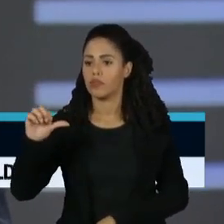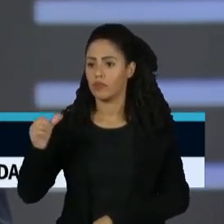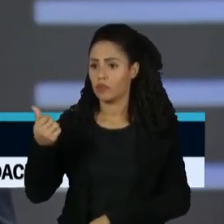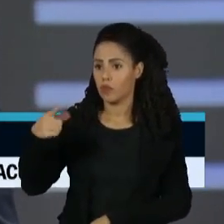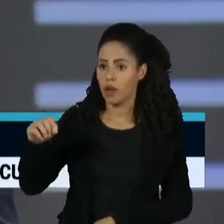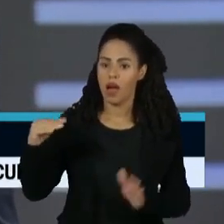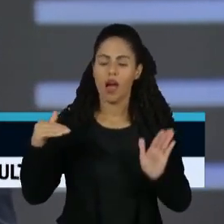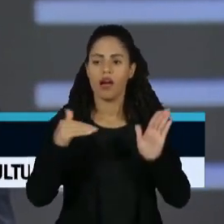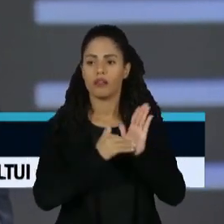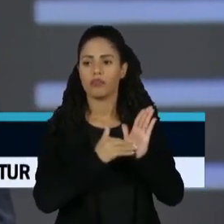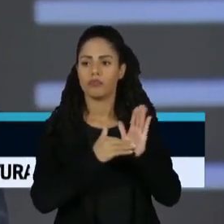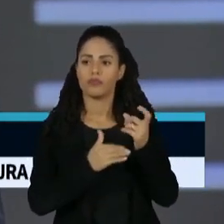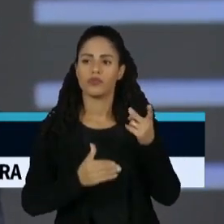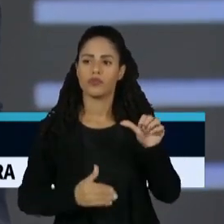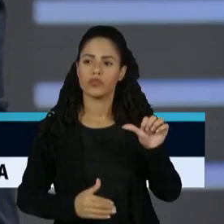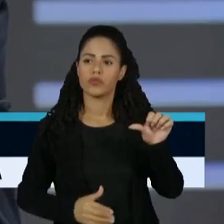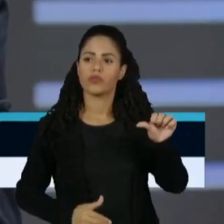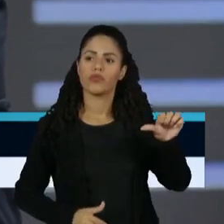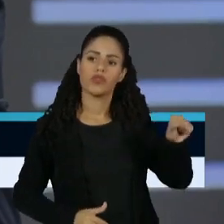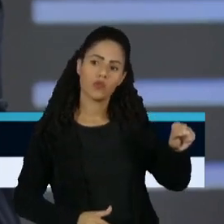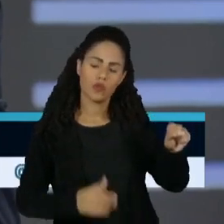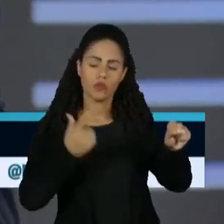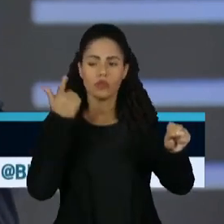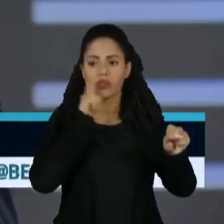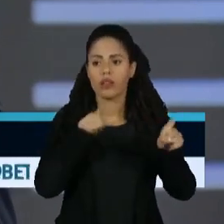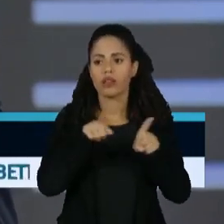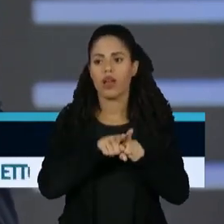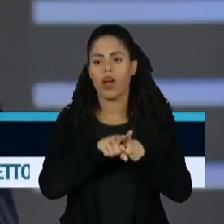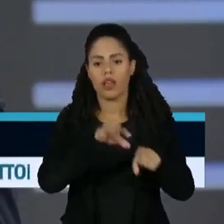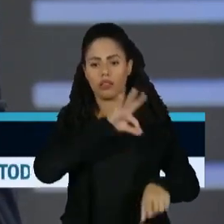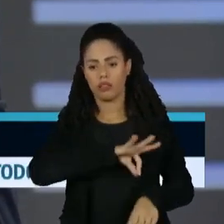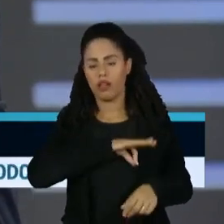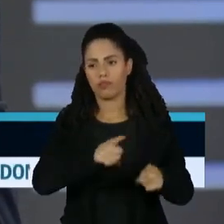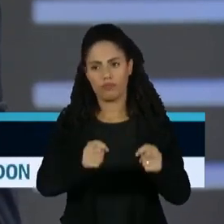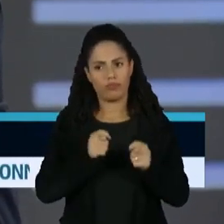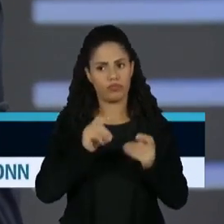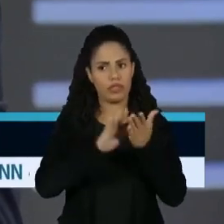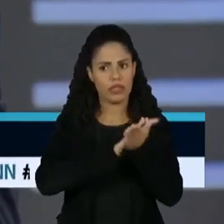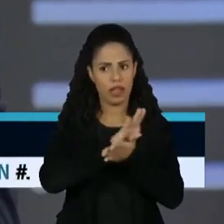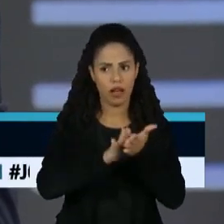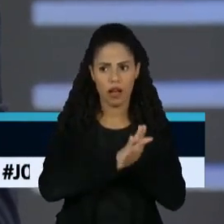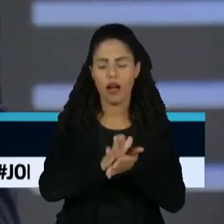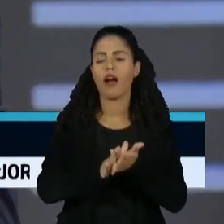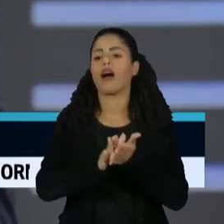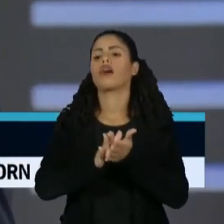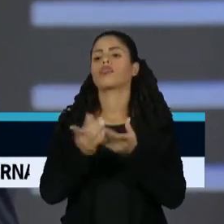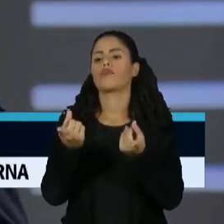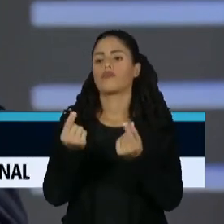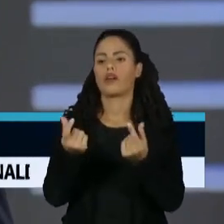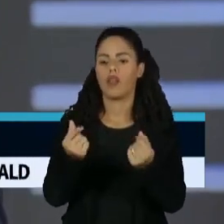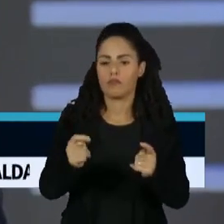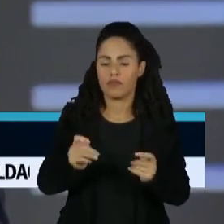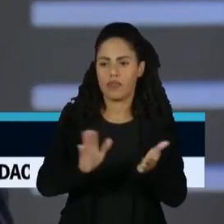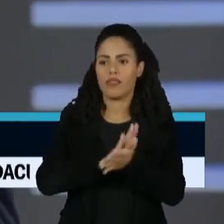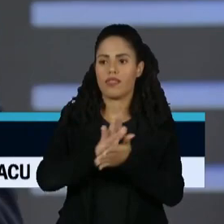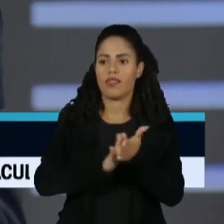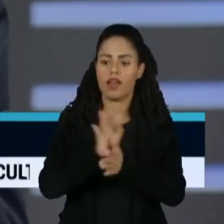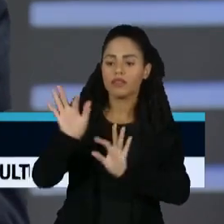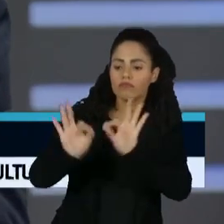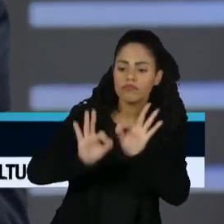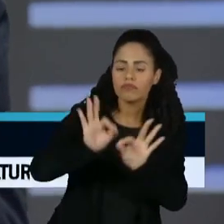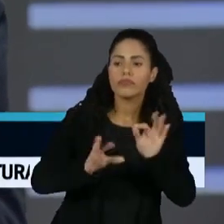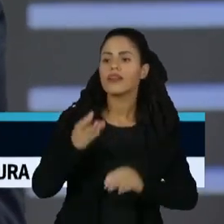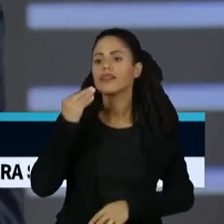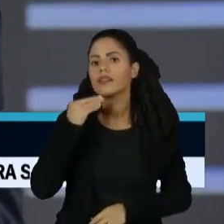9% em 1998, sem congelar salários, preços, ativos financeiros, etc., como o Plano